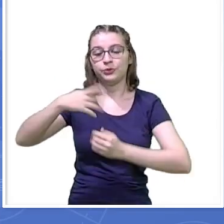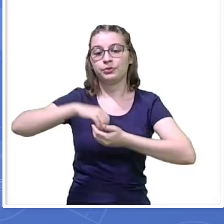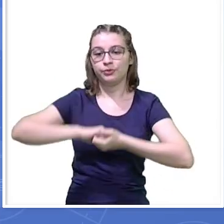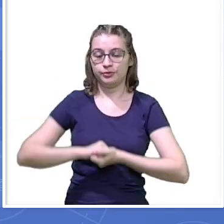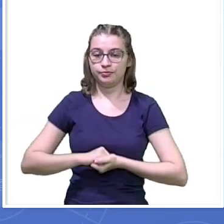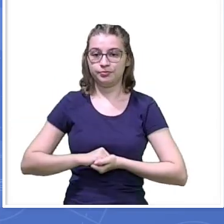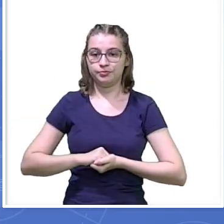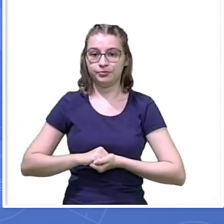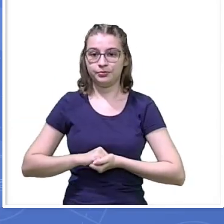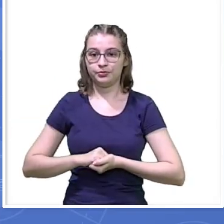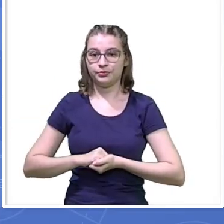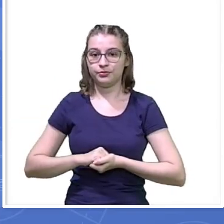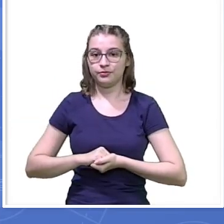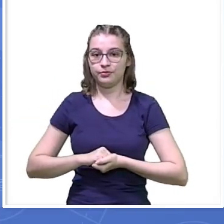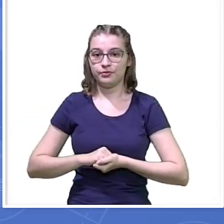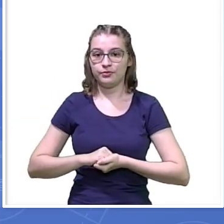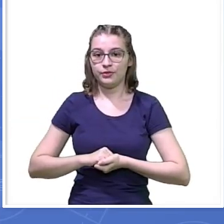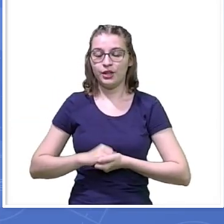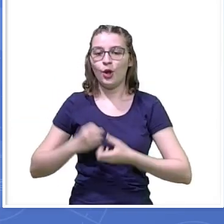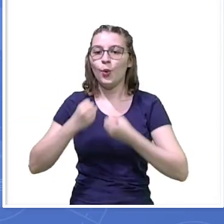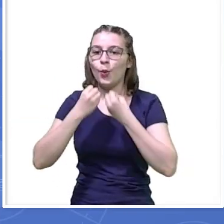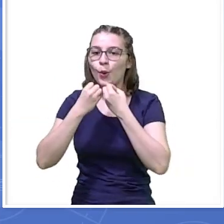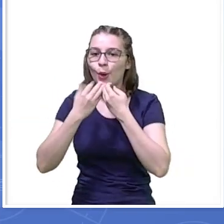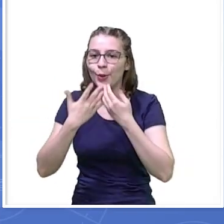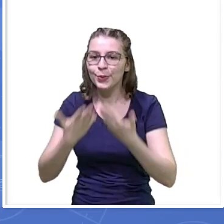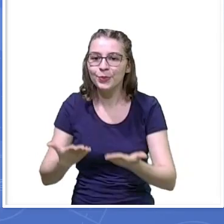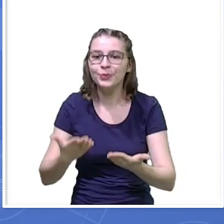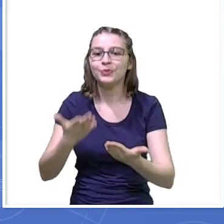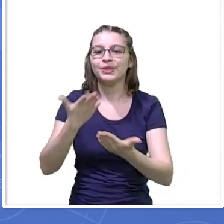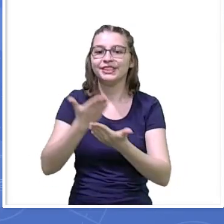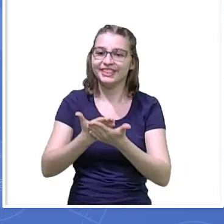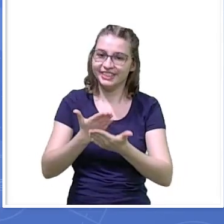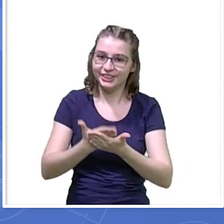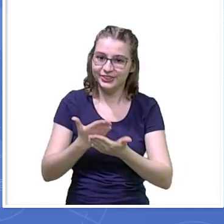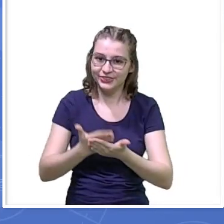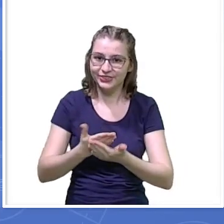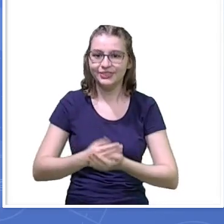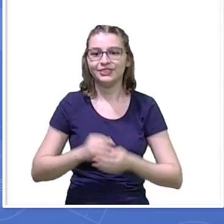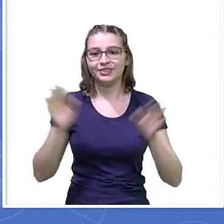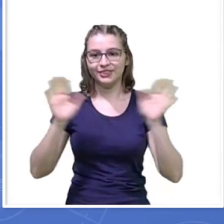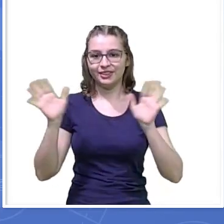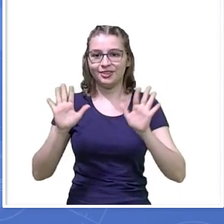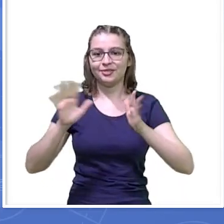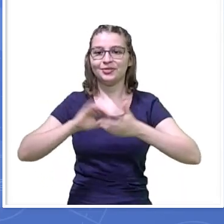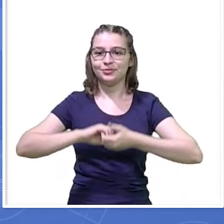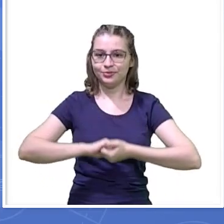certo? Desejo a vocês aí ótimos estudos daqui para frente e até a próxima.